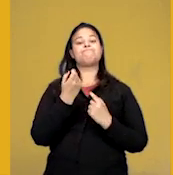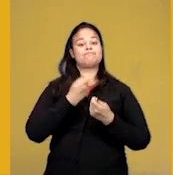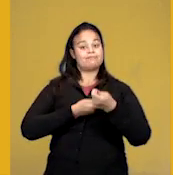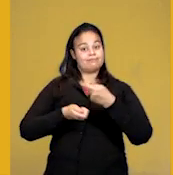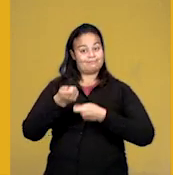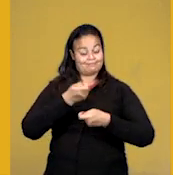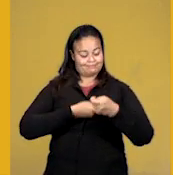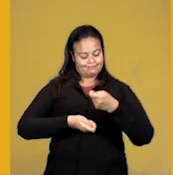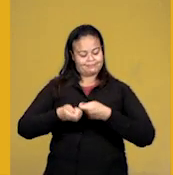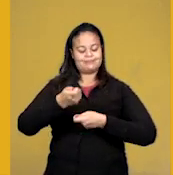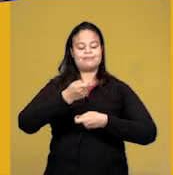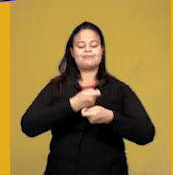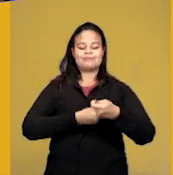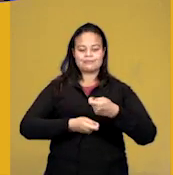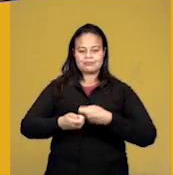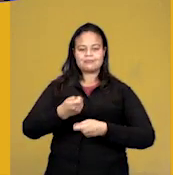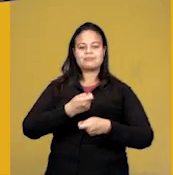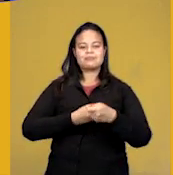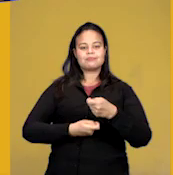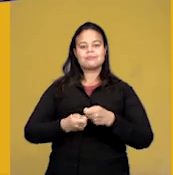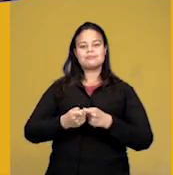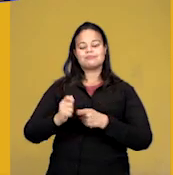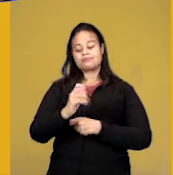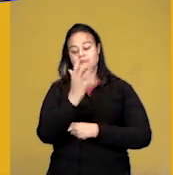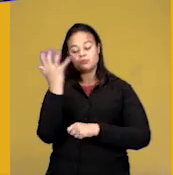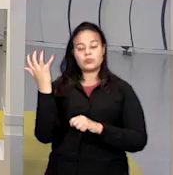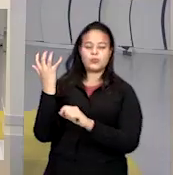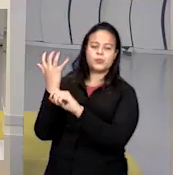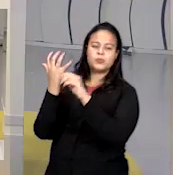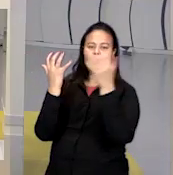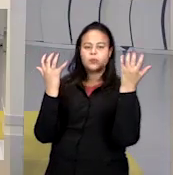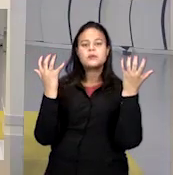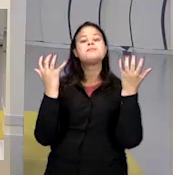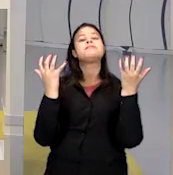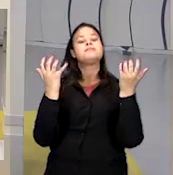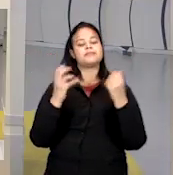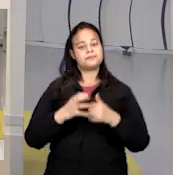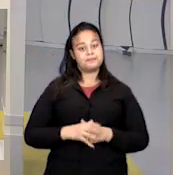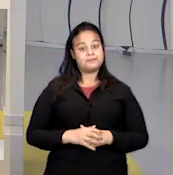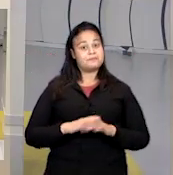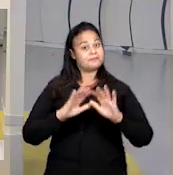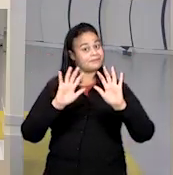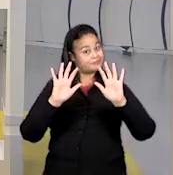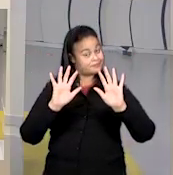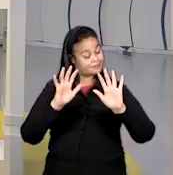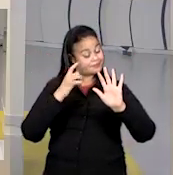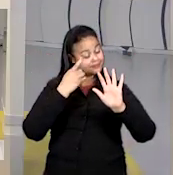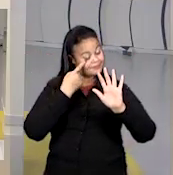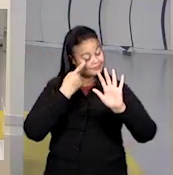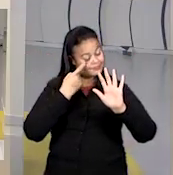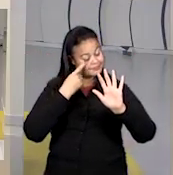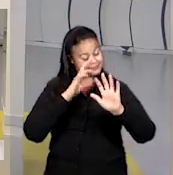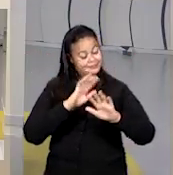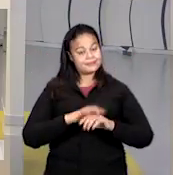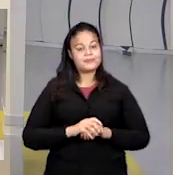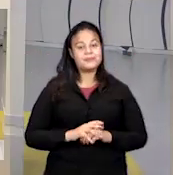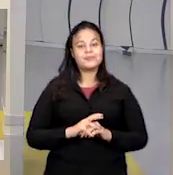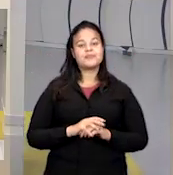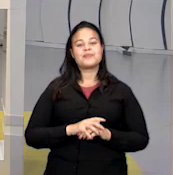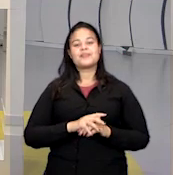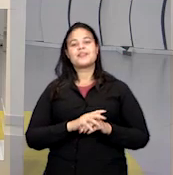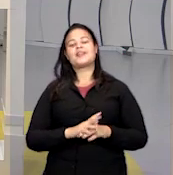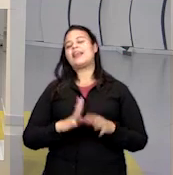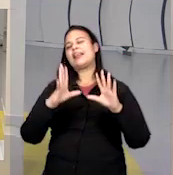econômico e também ambiental. Bem, mas como nem tudo são